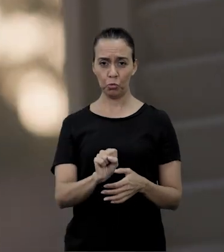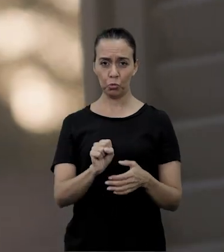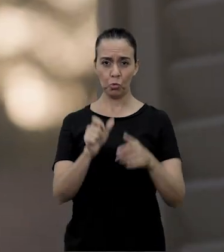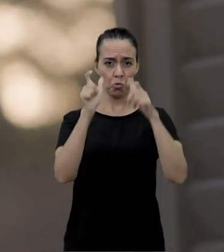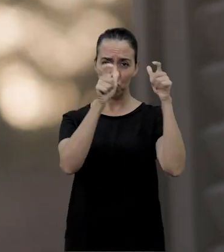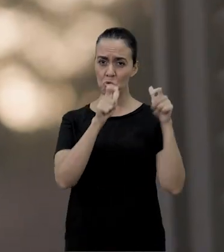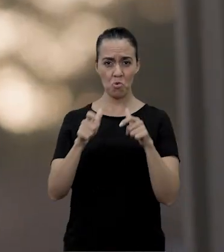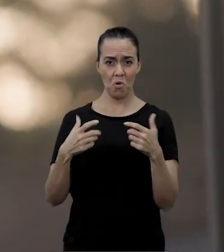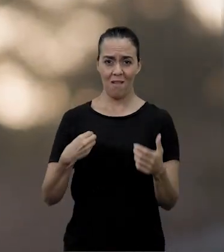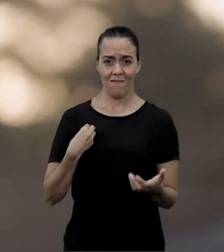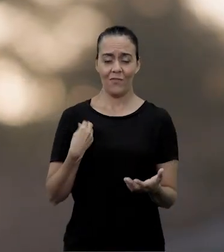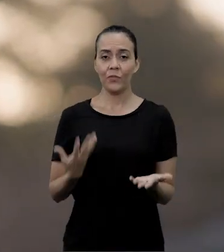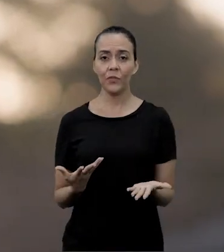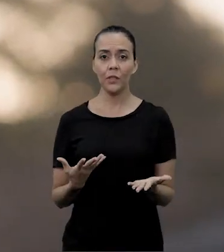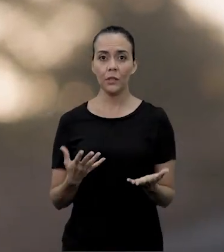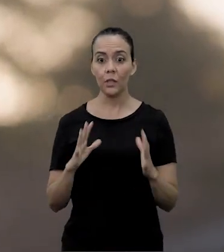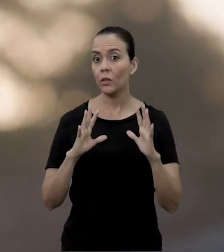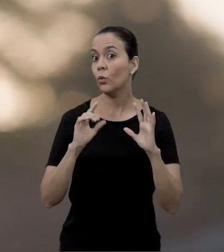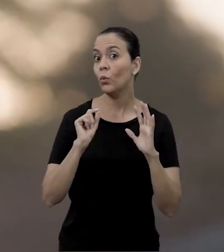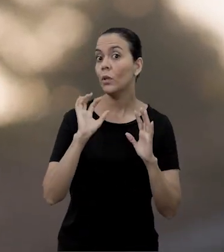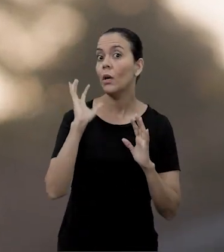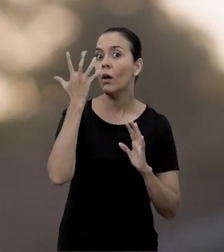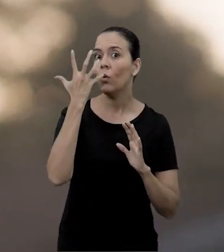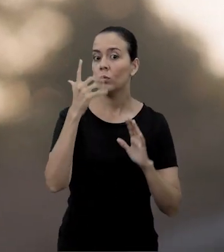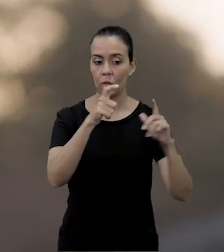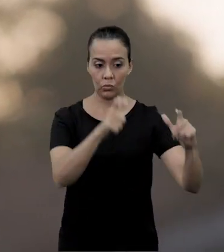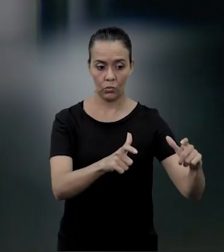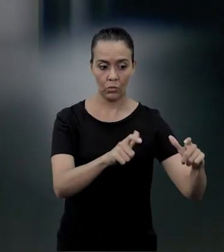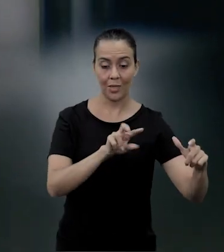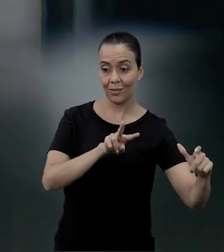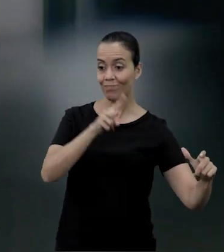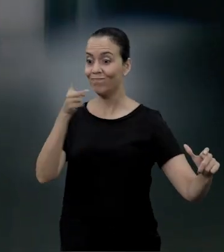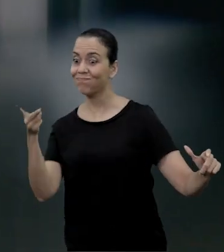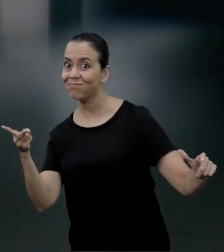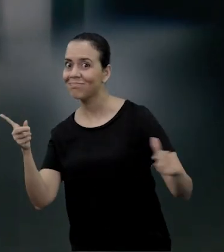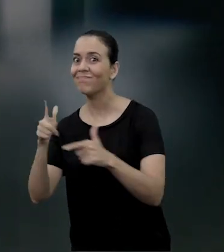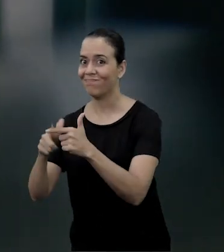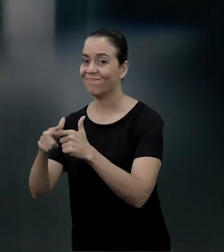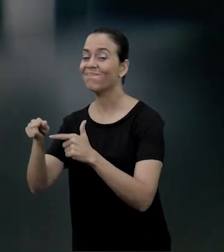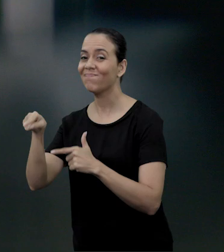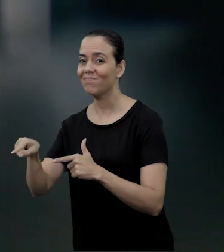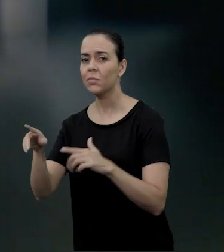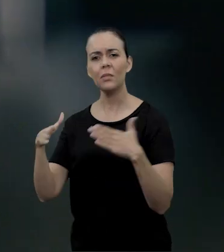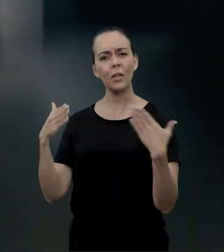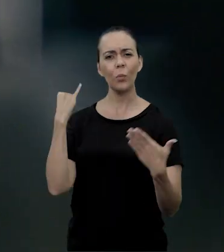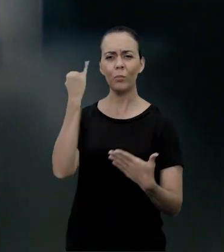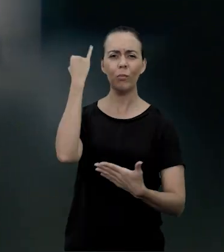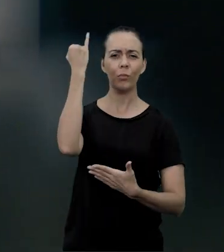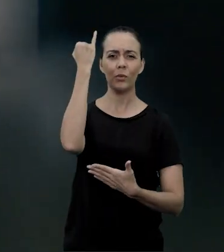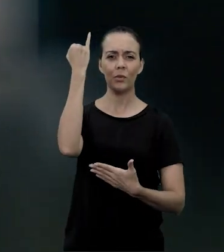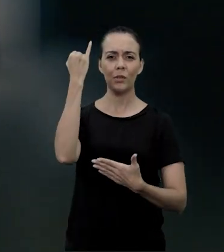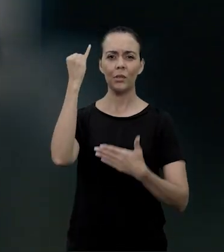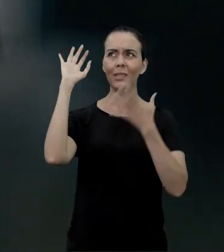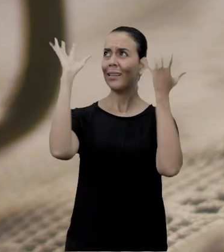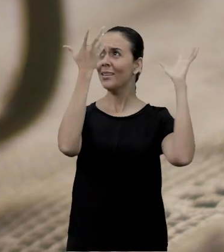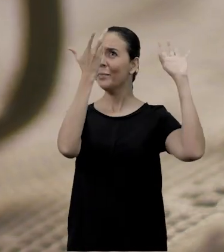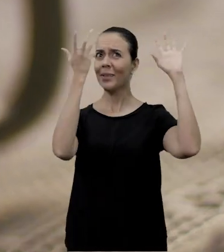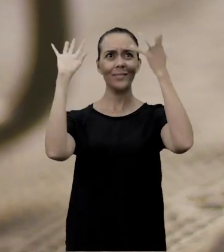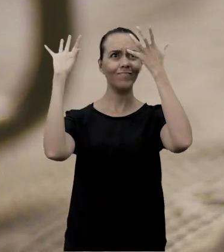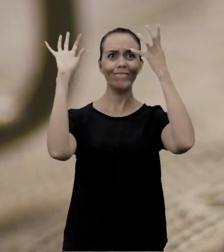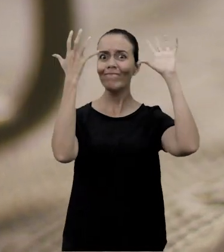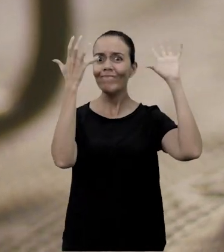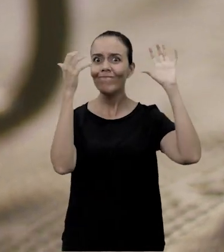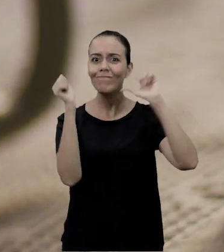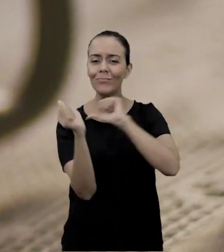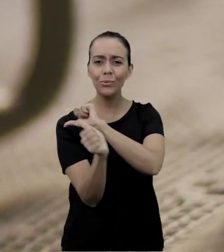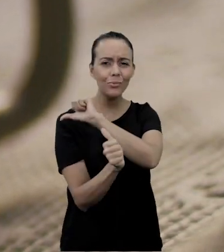hemisfério sul. Então, o que acontece em um lugar tem impacto em outro lugar. Então, o que é importante é que o tema de mudança